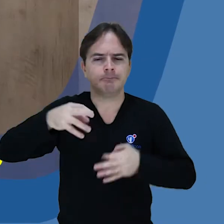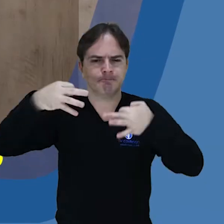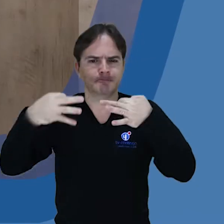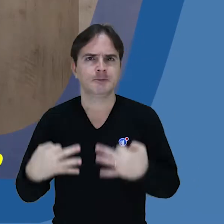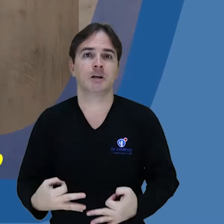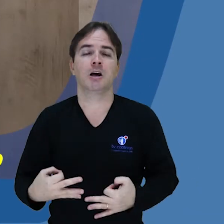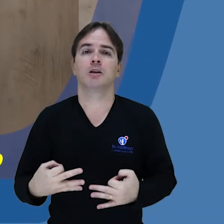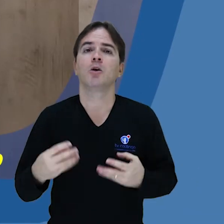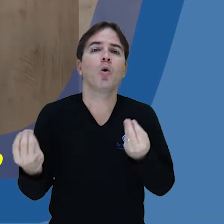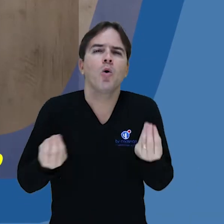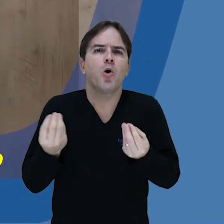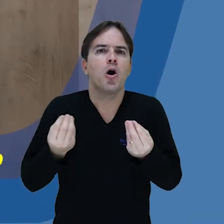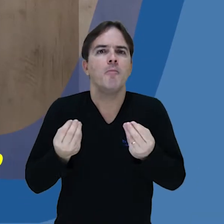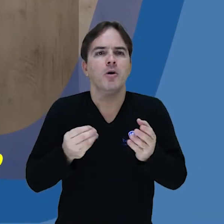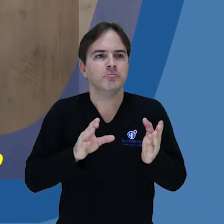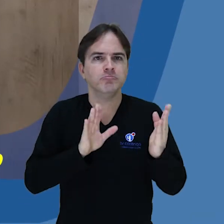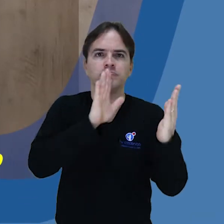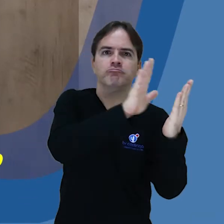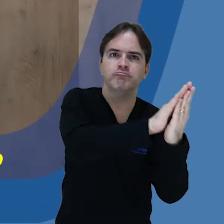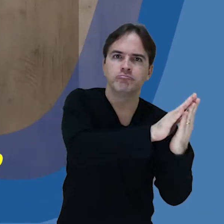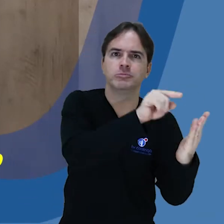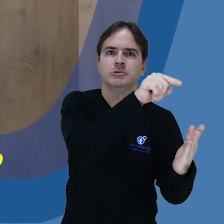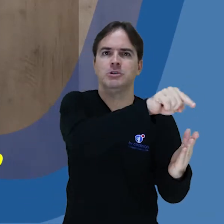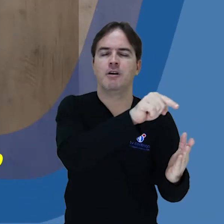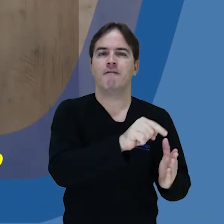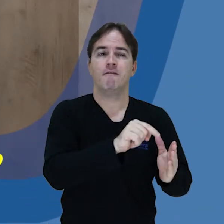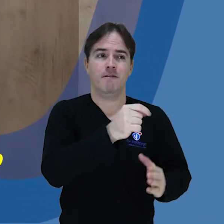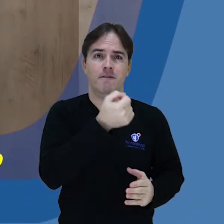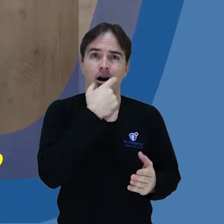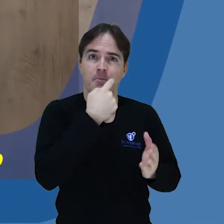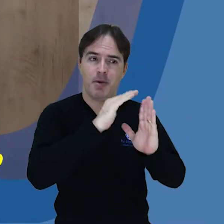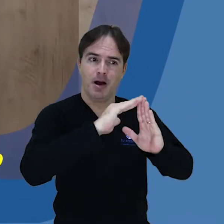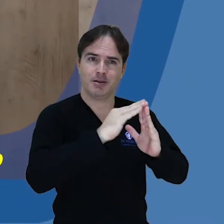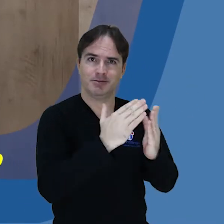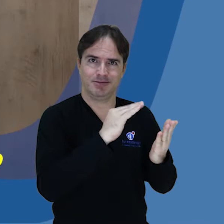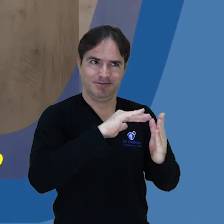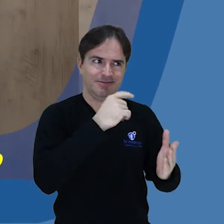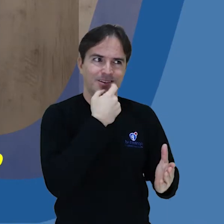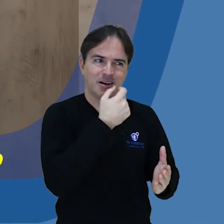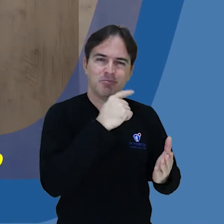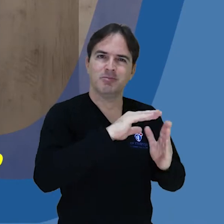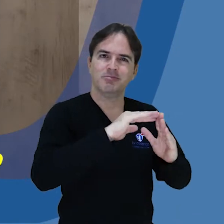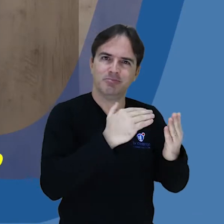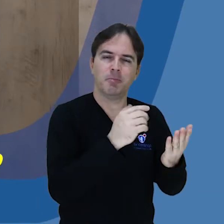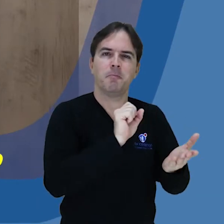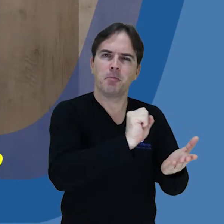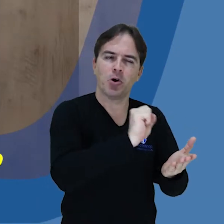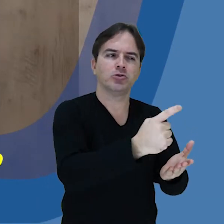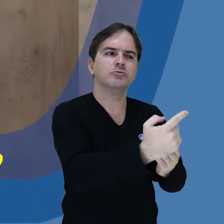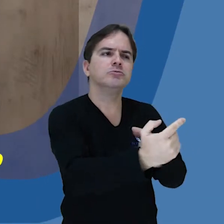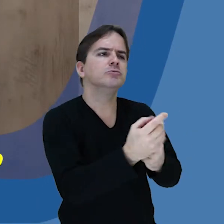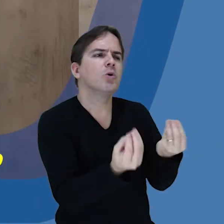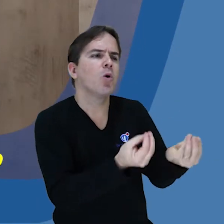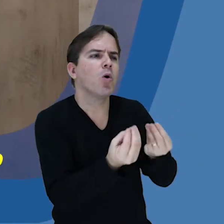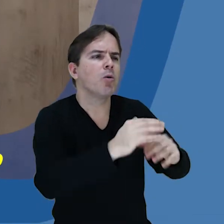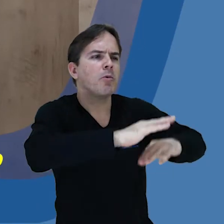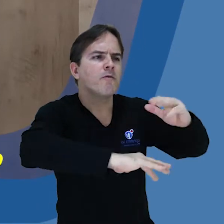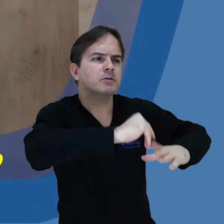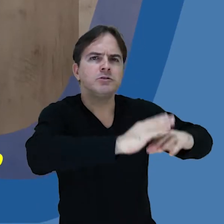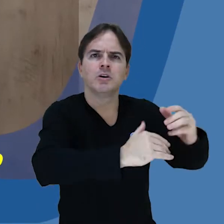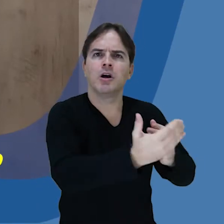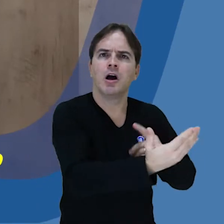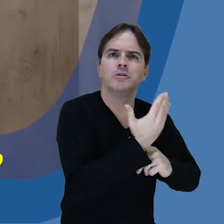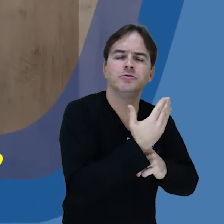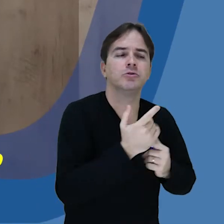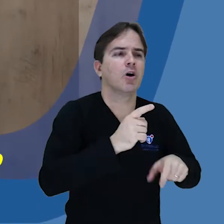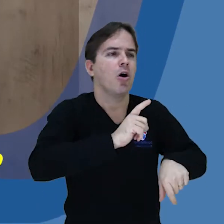esse auxílio, por exemplo, na farmácia, no farmacêutico, que vai poder estar te orientando como utilizar aquele medicamento corretamente, quais